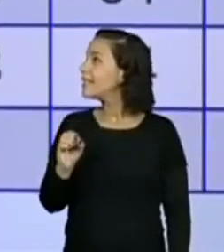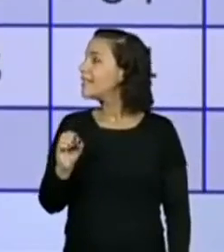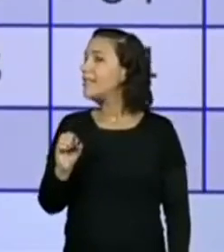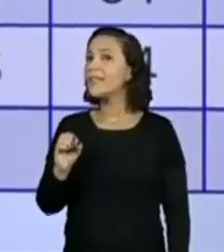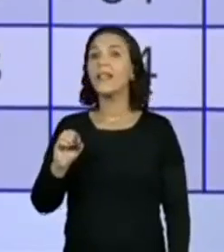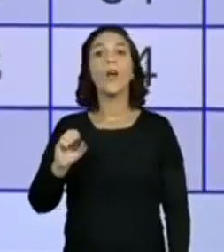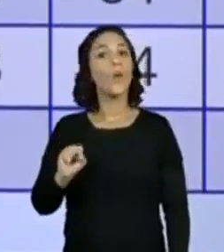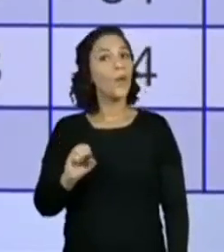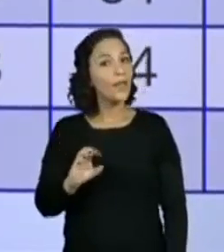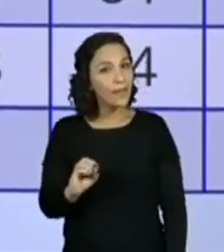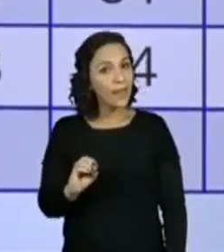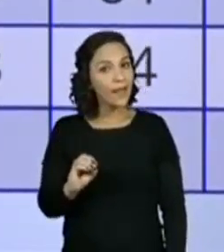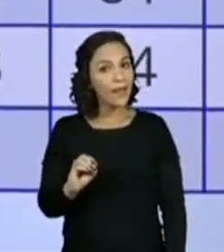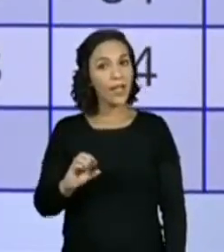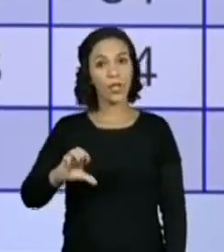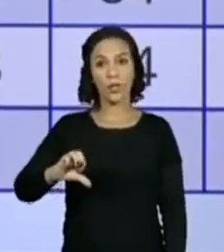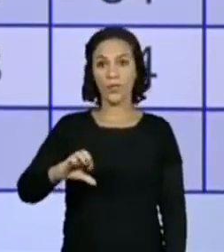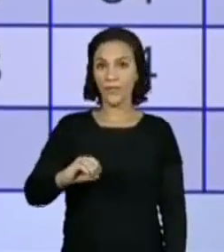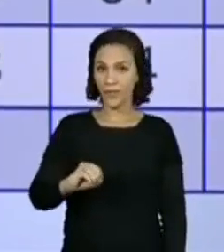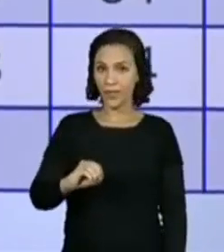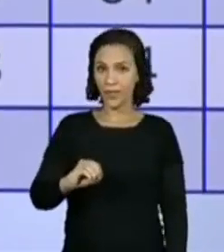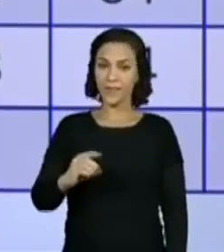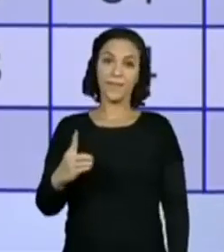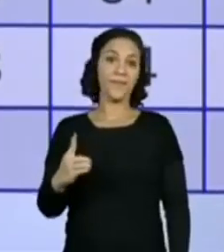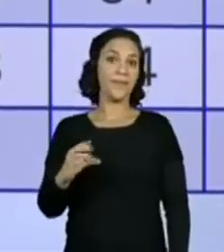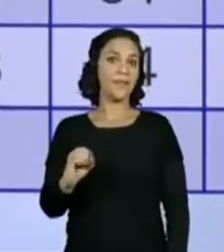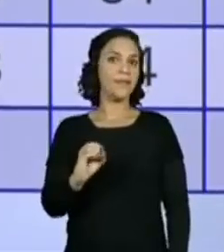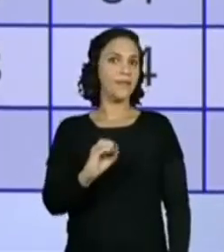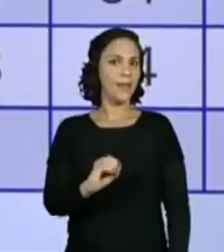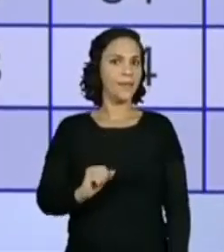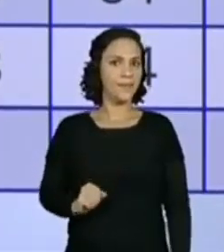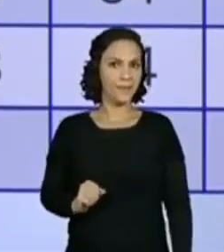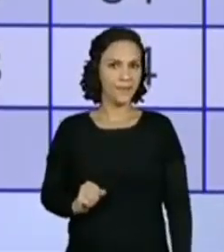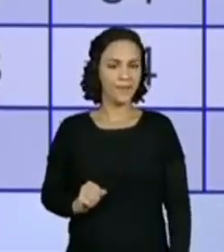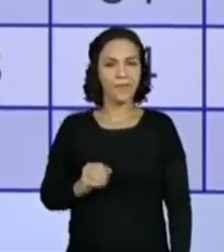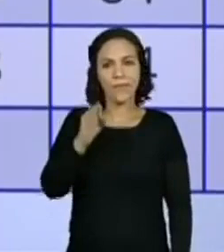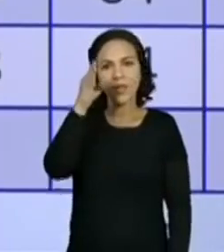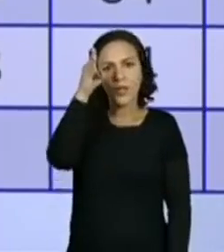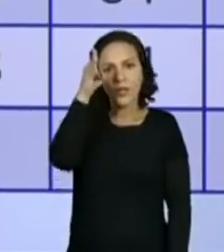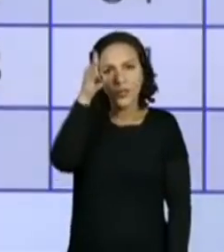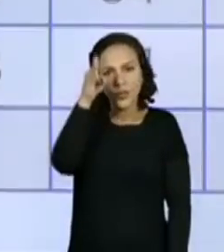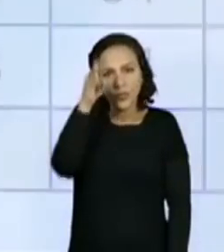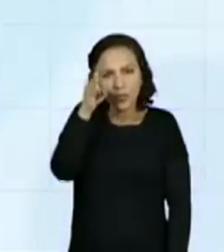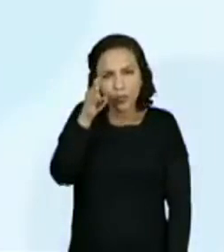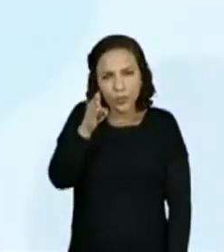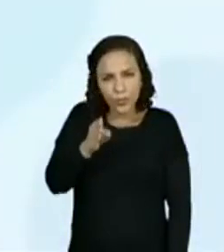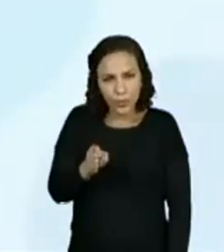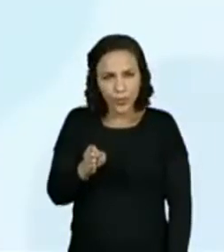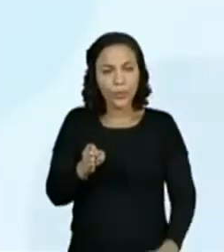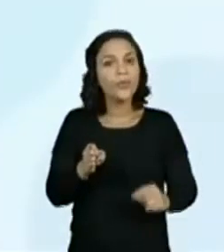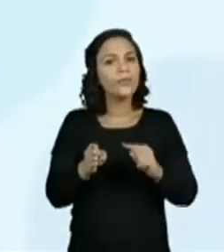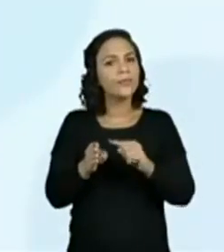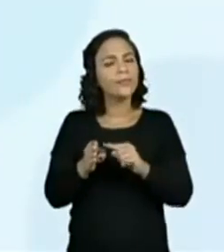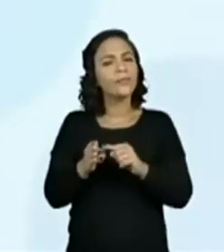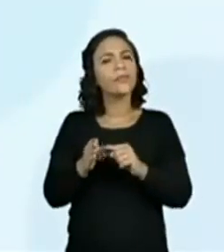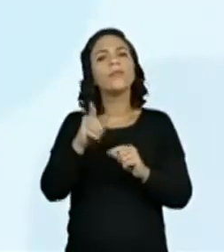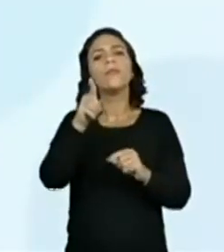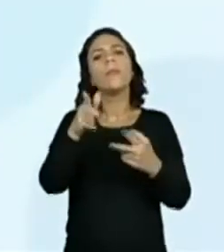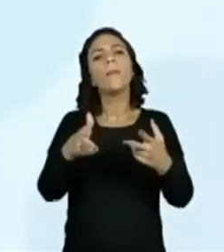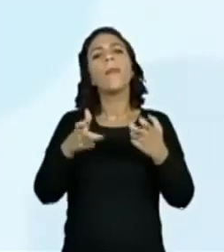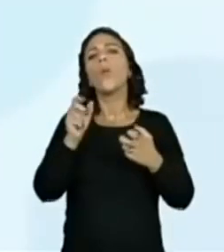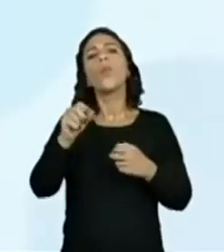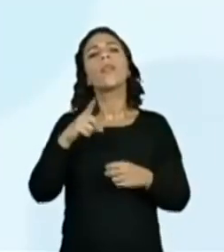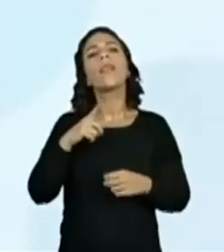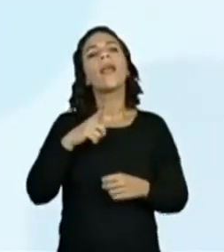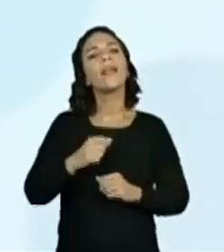70, 80, 90, 100. O que nós podemos observar nesta coluna? Olha aí,